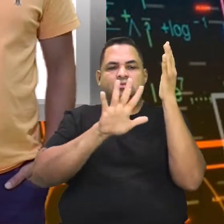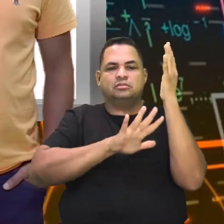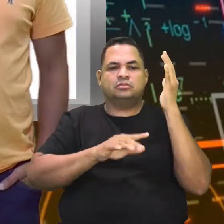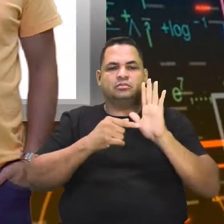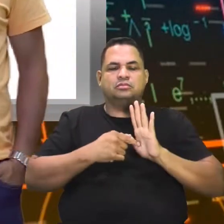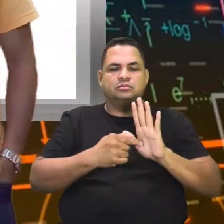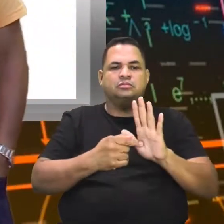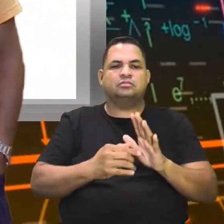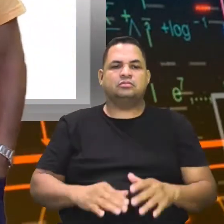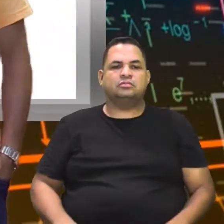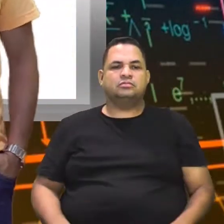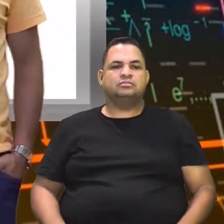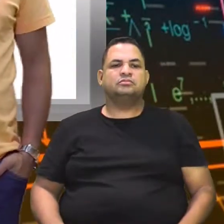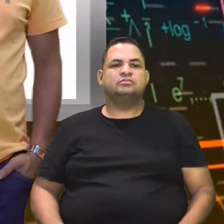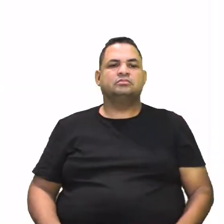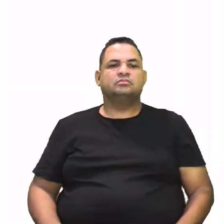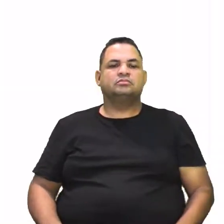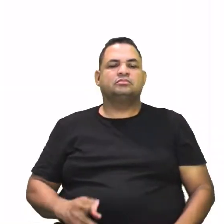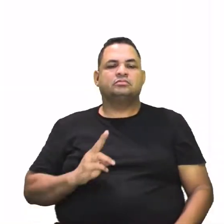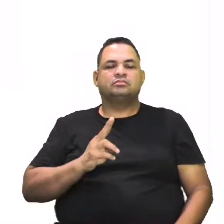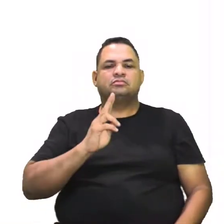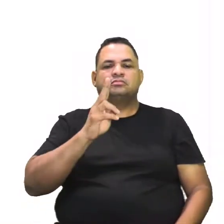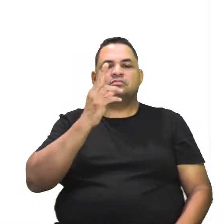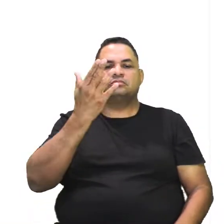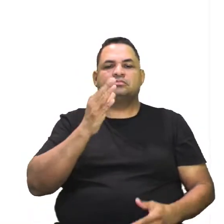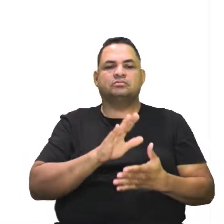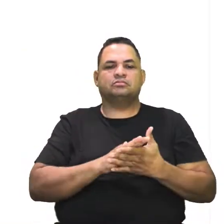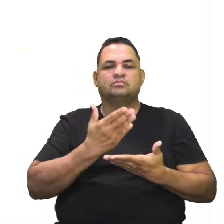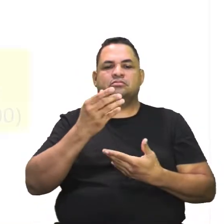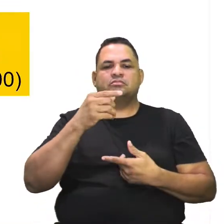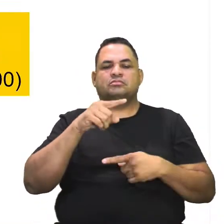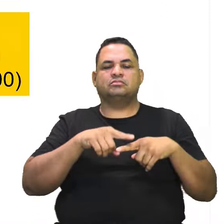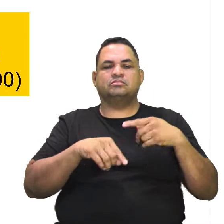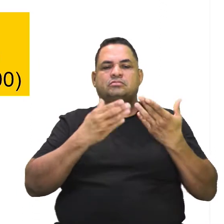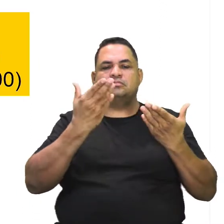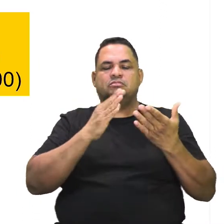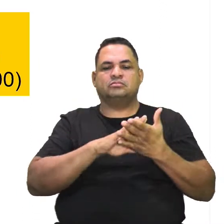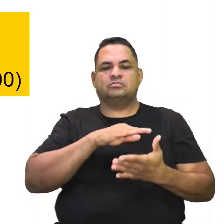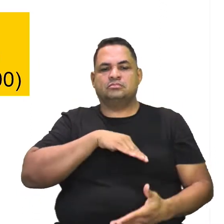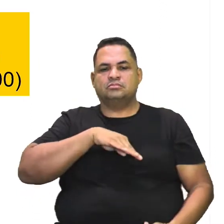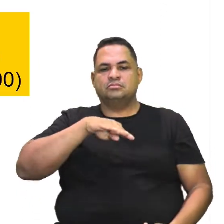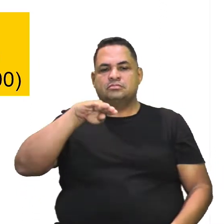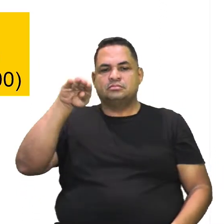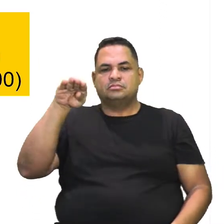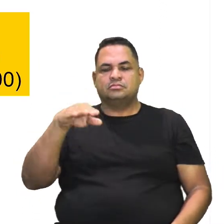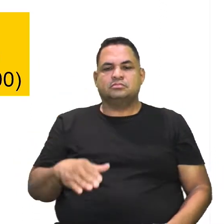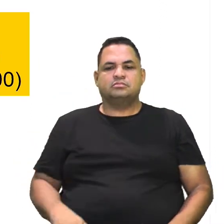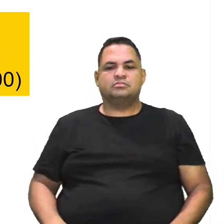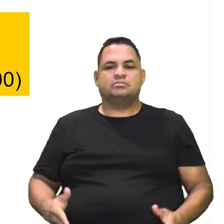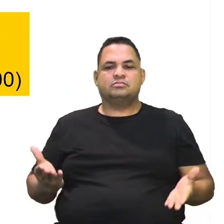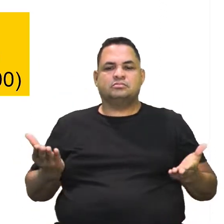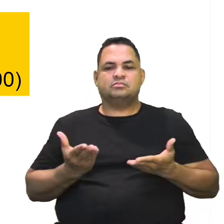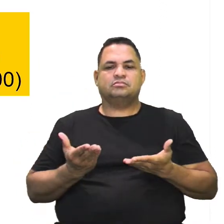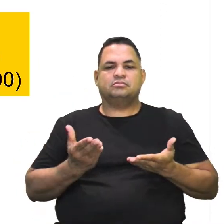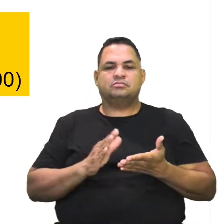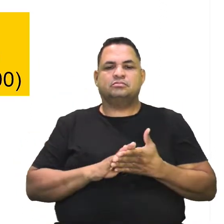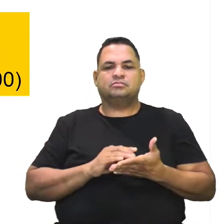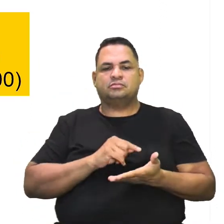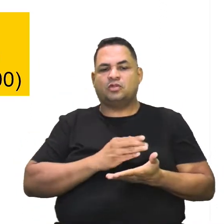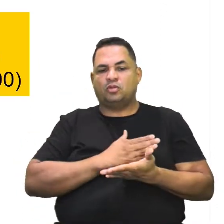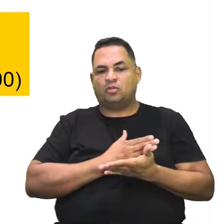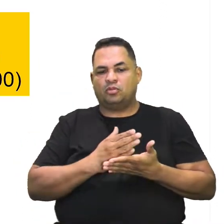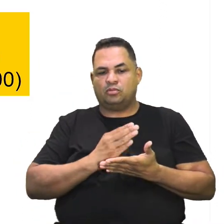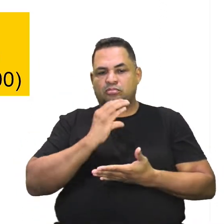gente vai mostrar para vocês. Olha lá, então, seguindo na sequência do nosso material, então, olha lá, o gráfico também é uma reta, só que agora passa pelo